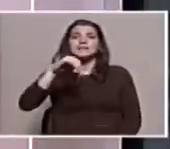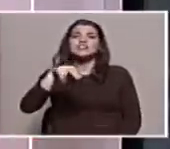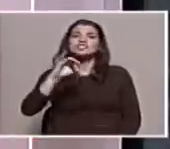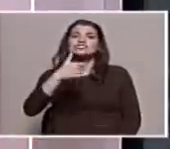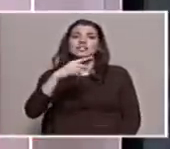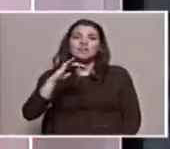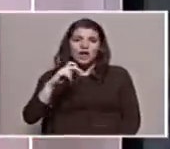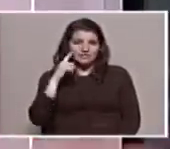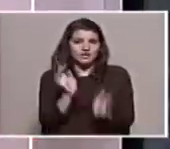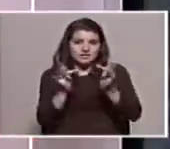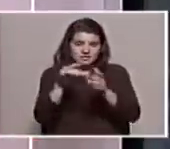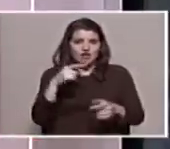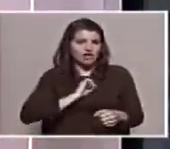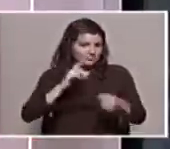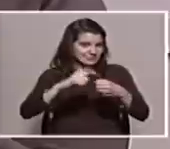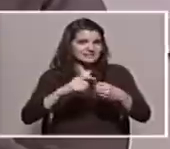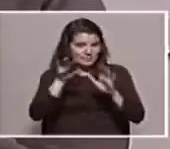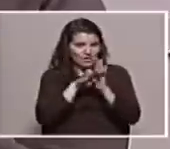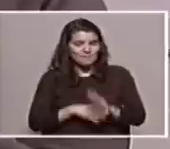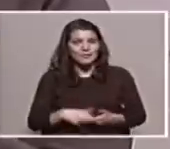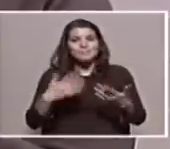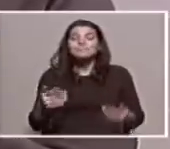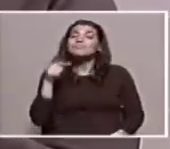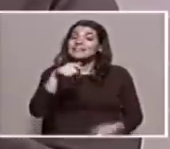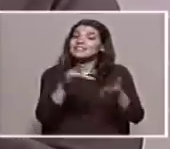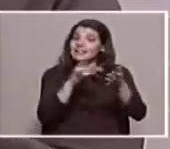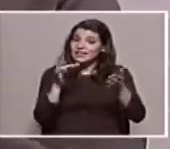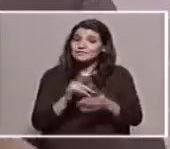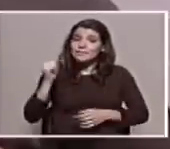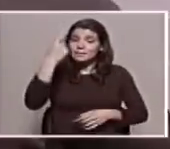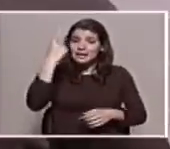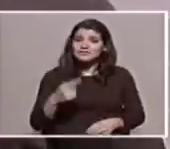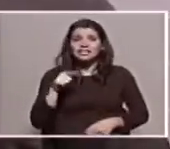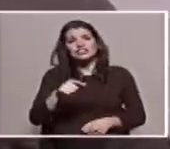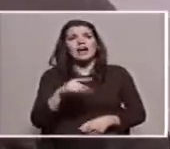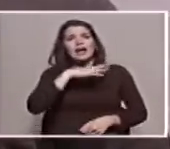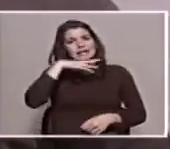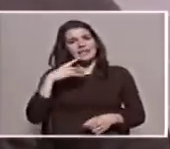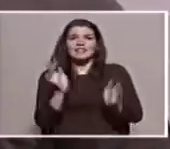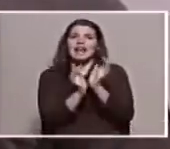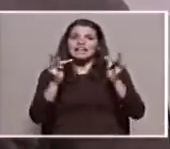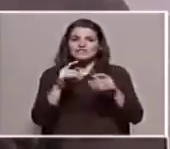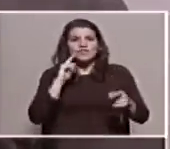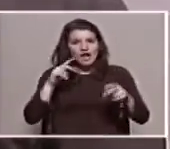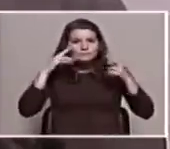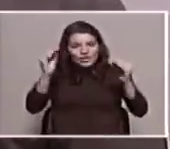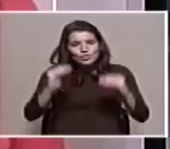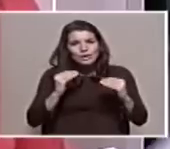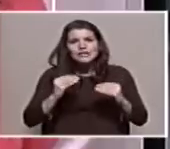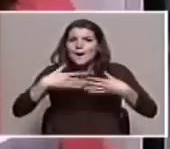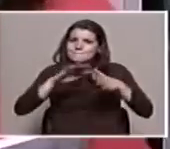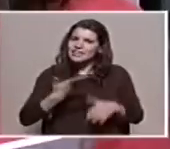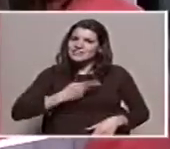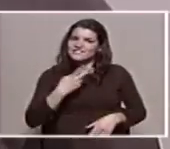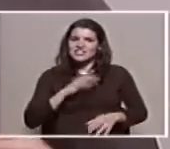dictionary.get civil este livro Como dizes como graça é o primeiro livro interativo sem d isso é recurso a grandes tecnologias exatamente